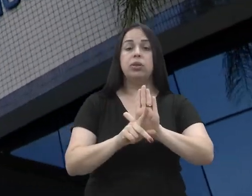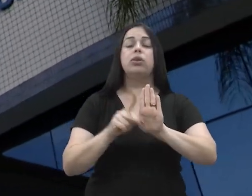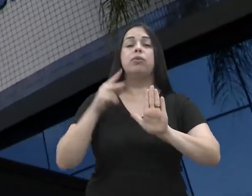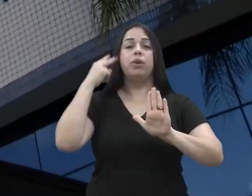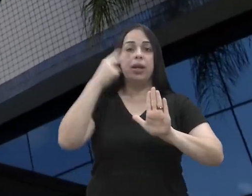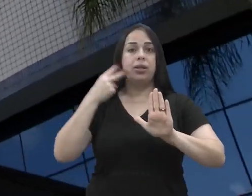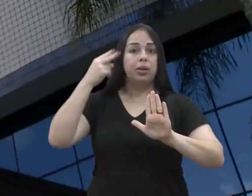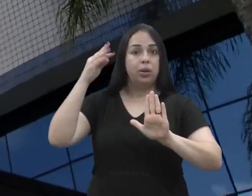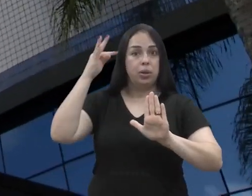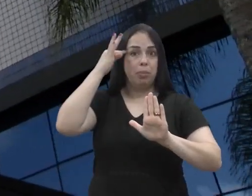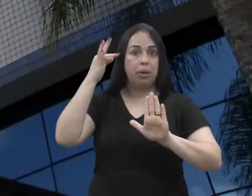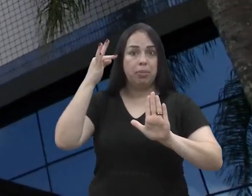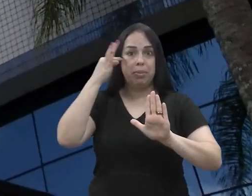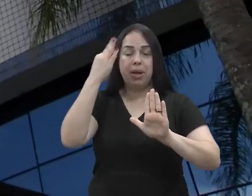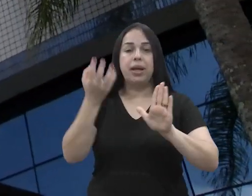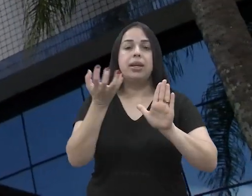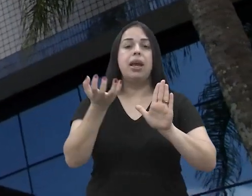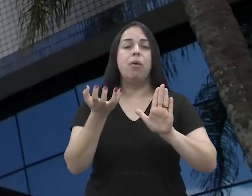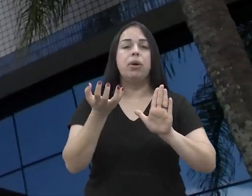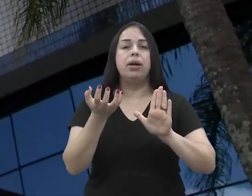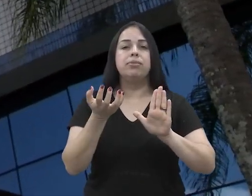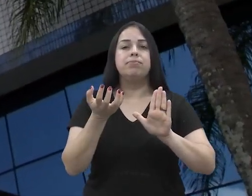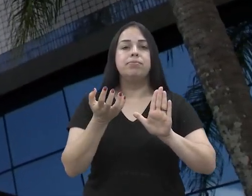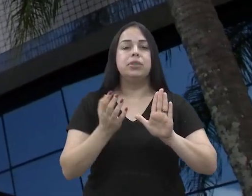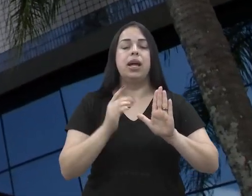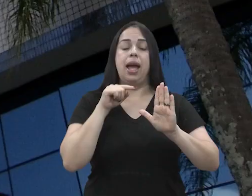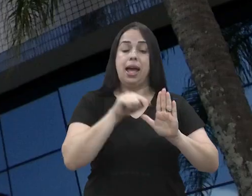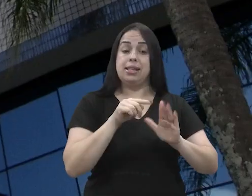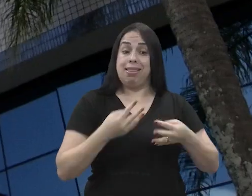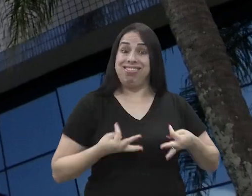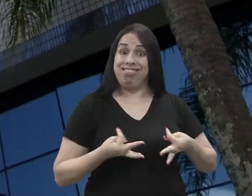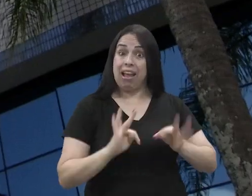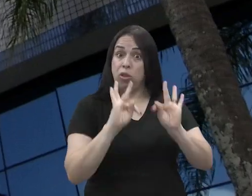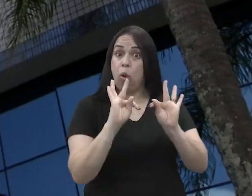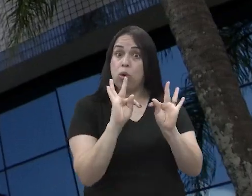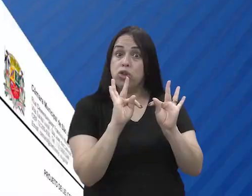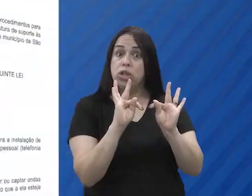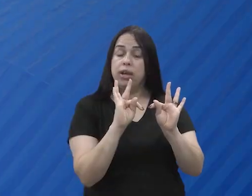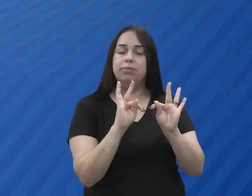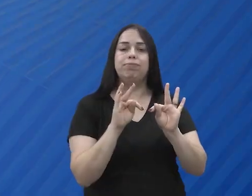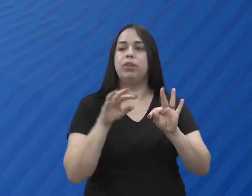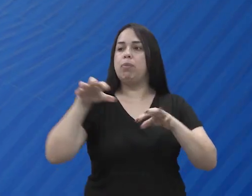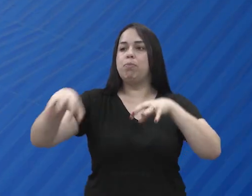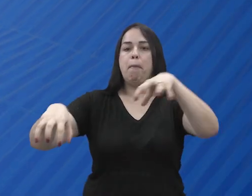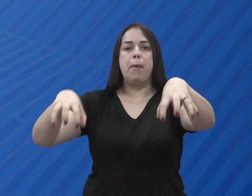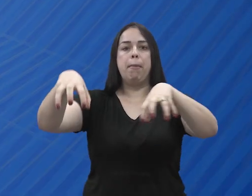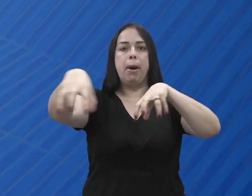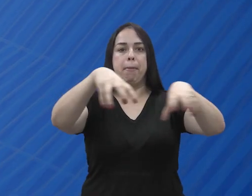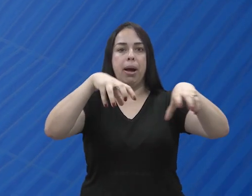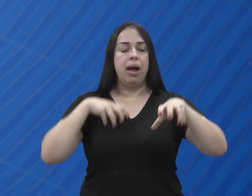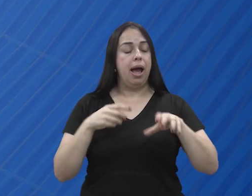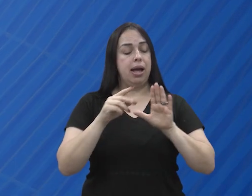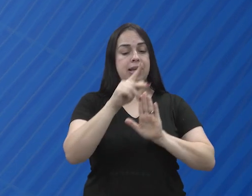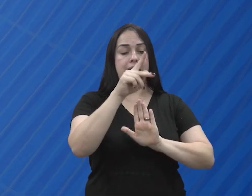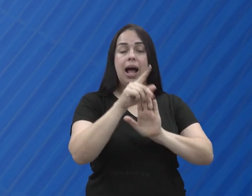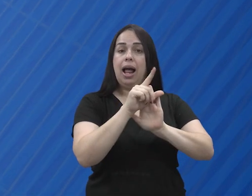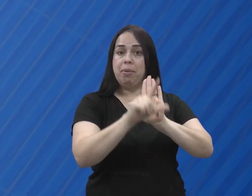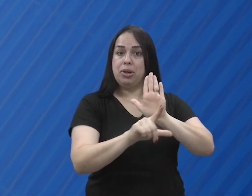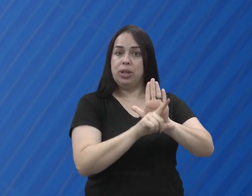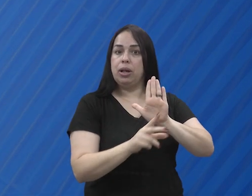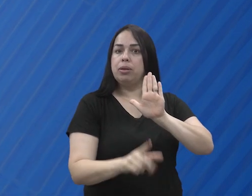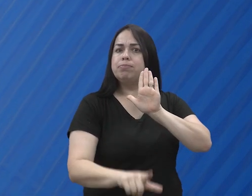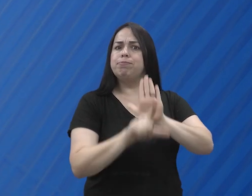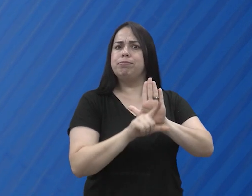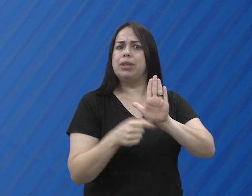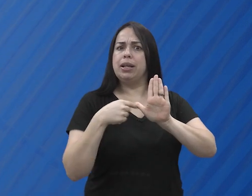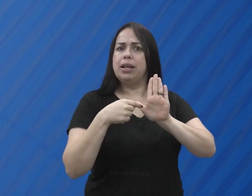na Câmara Municipal, quer expandir ainda mais essa tecnologia na cidade. A lei estabelece normas e